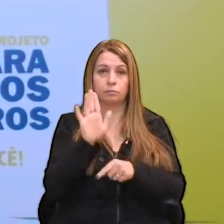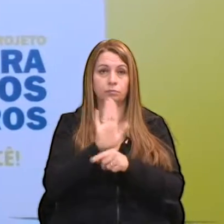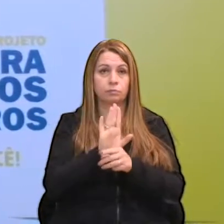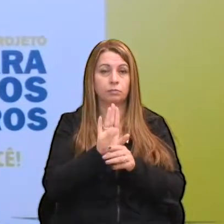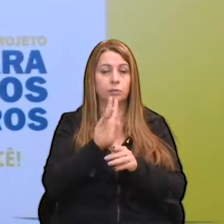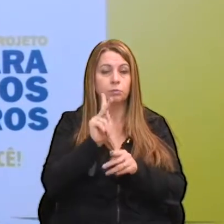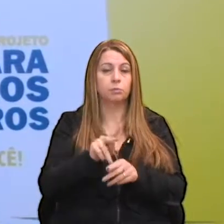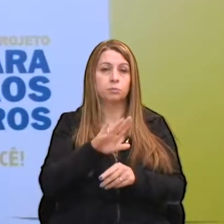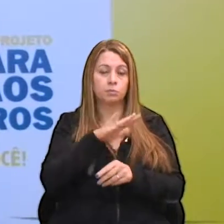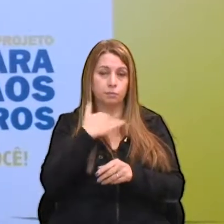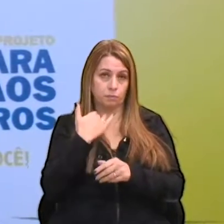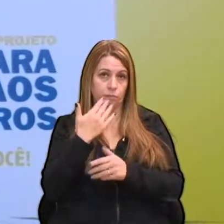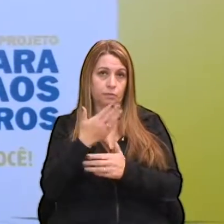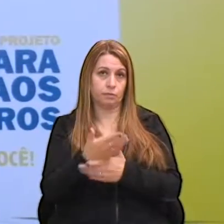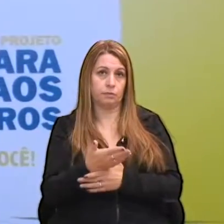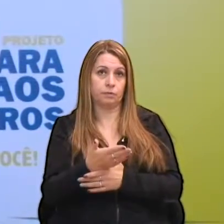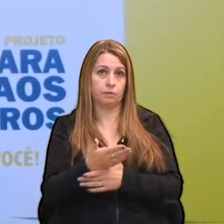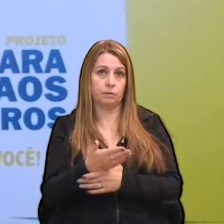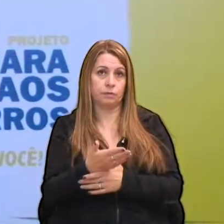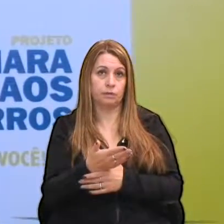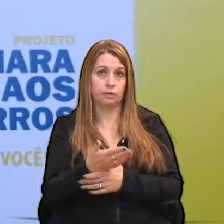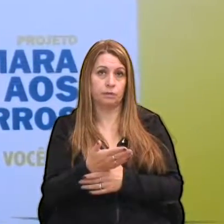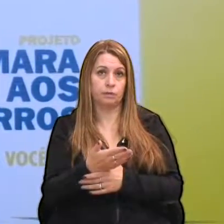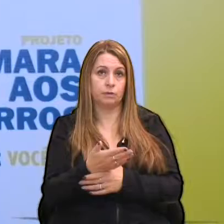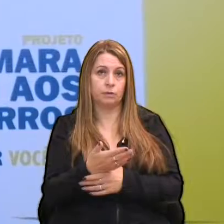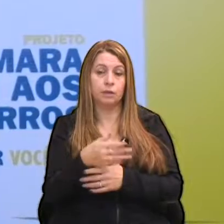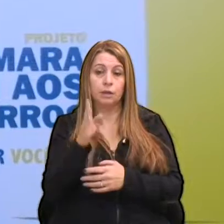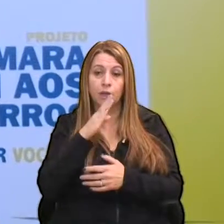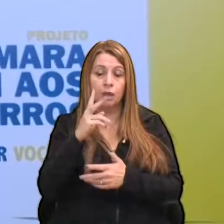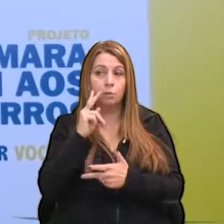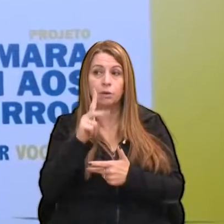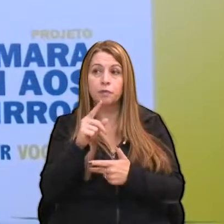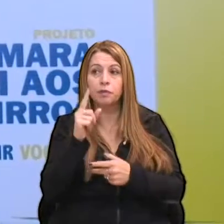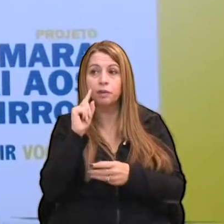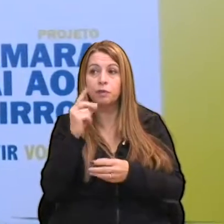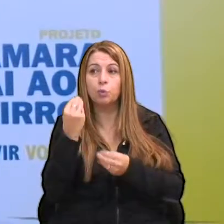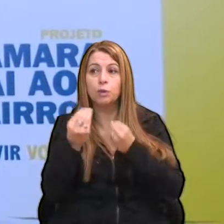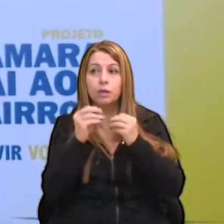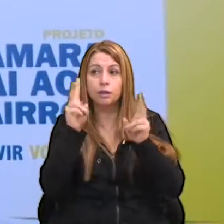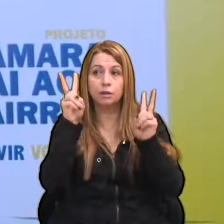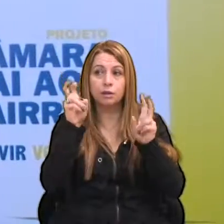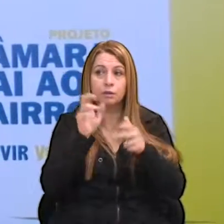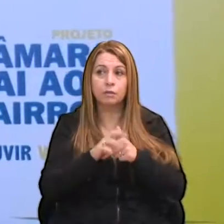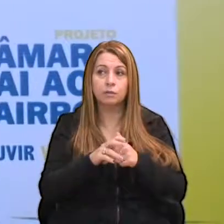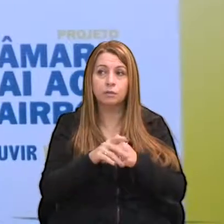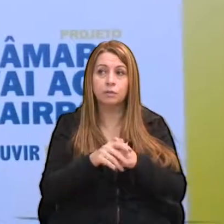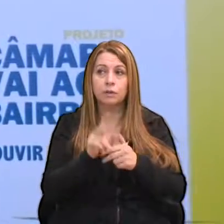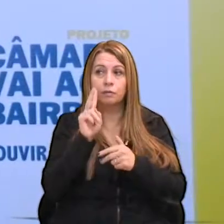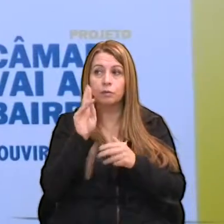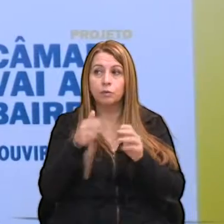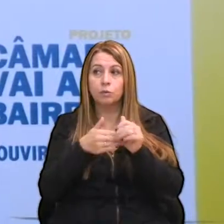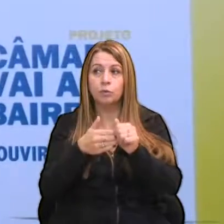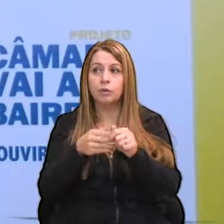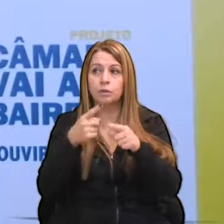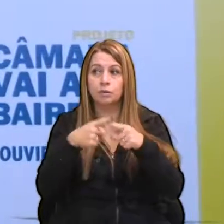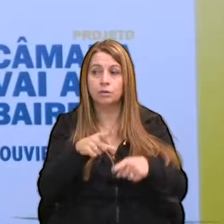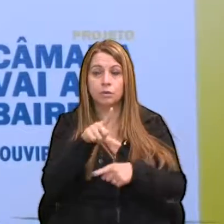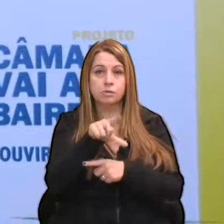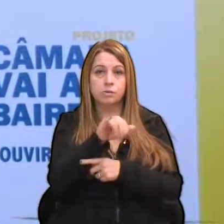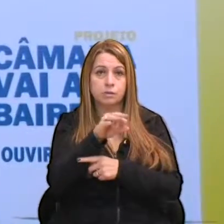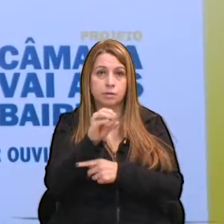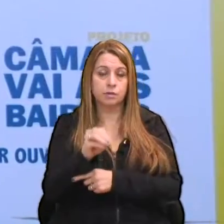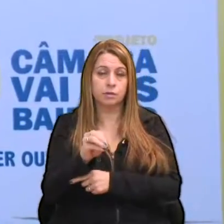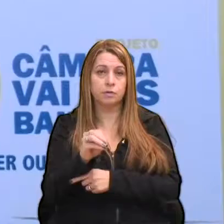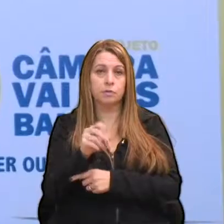se ia logo, né, a cota, né, eu fui me inteirar bem do assunto, né, e cheguei olhando na licitação que tem na